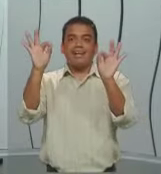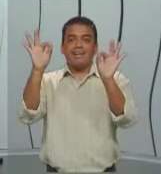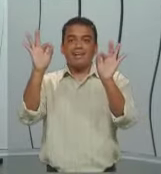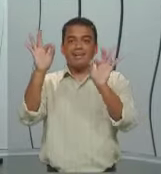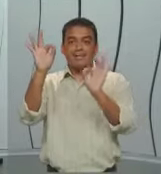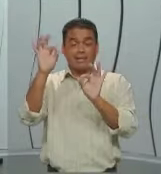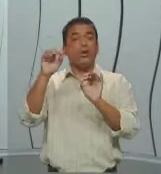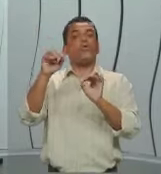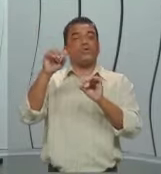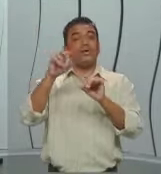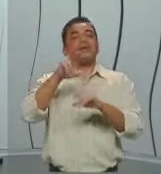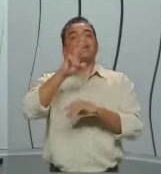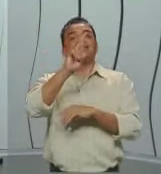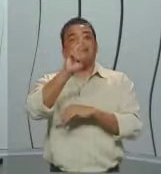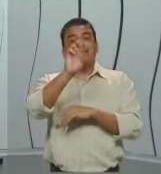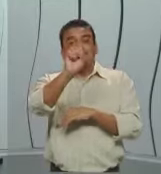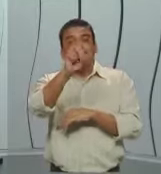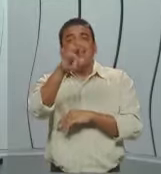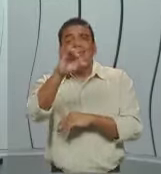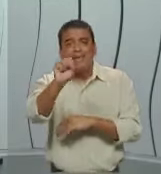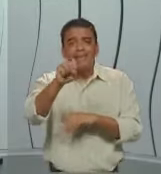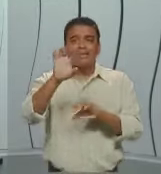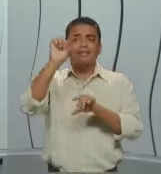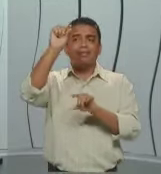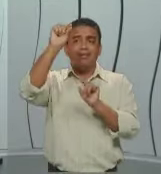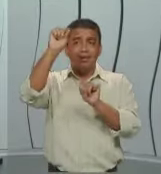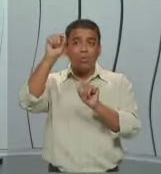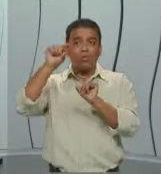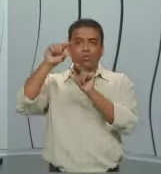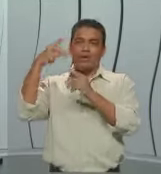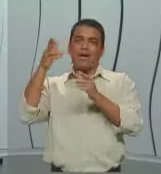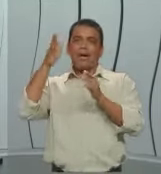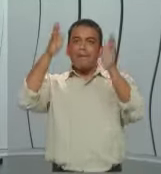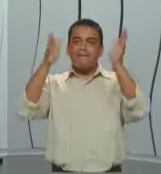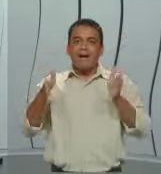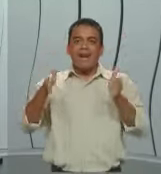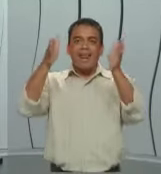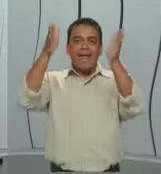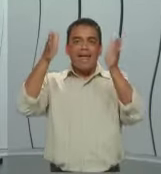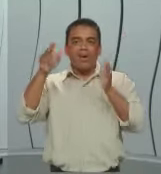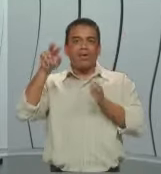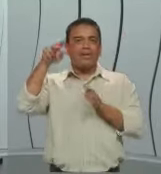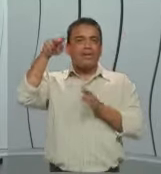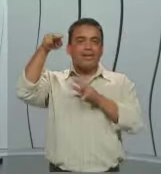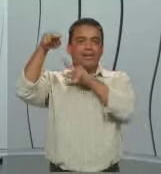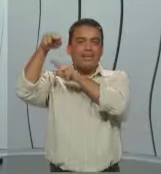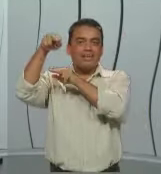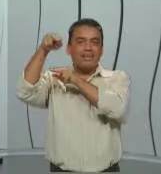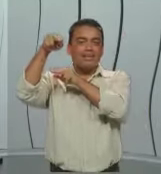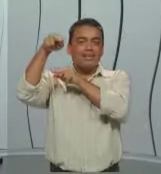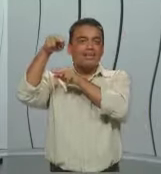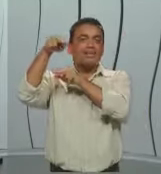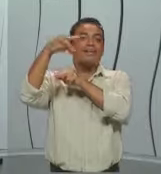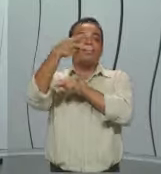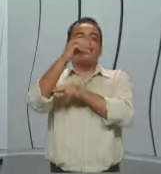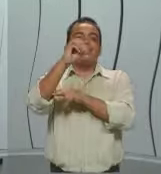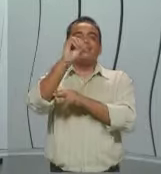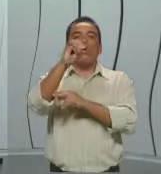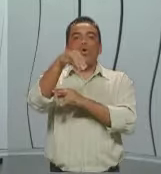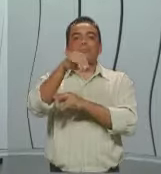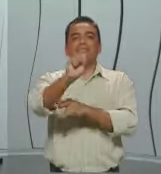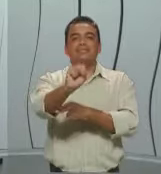amperímetro está em série com o circuito e o voltímetro está em paralelo aqui com esse resistor de 30 ohms. E aqui eu